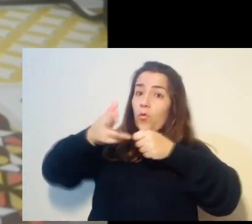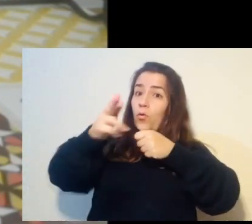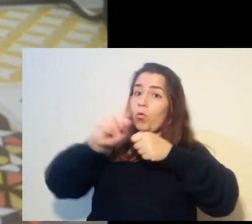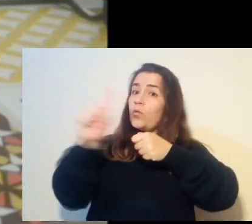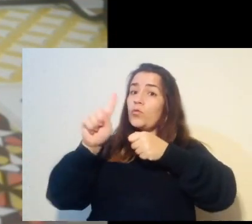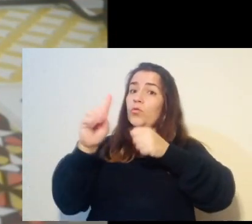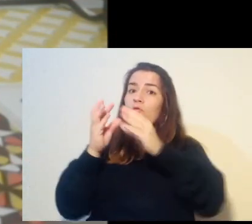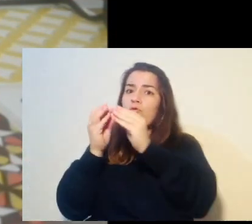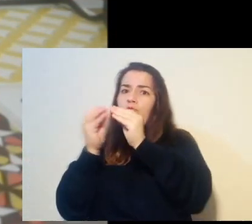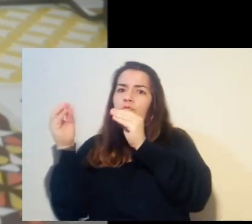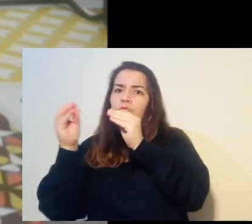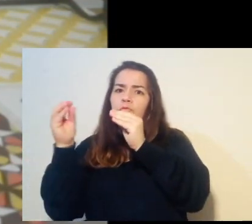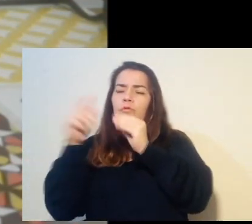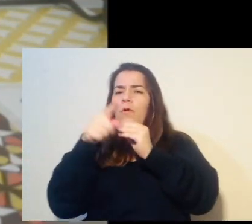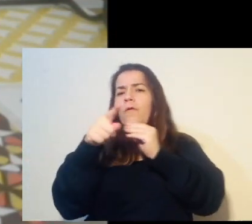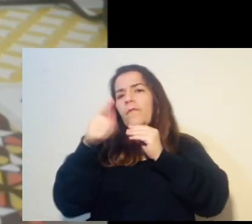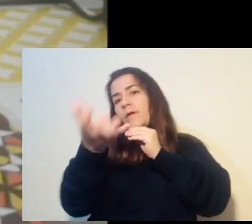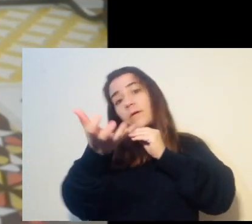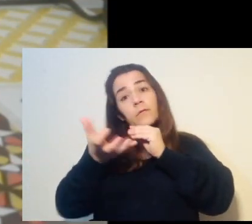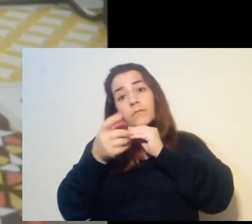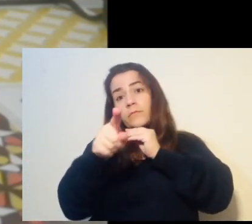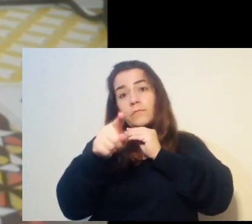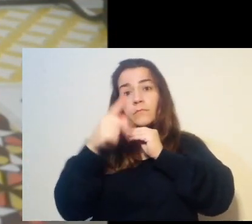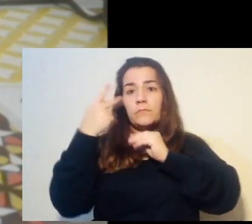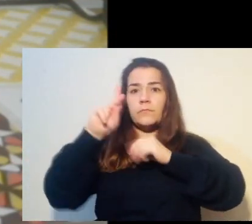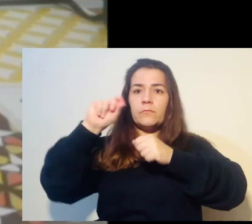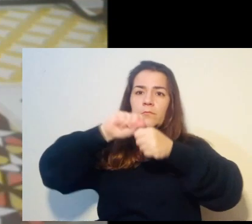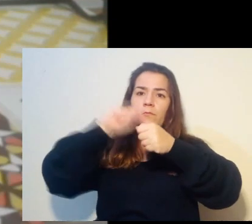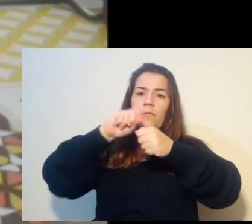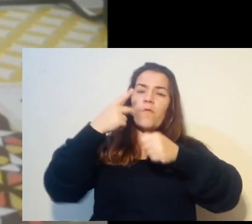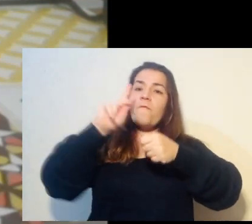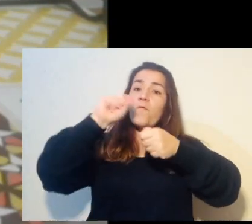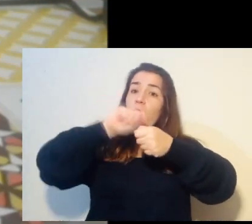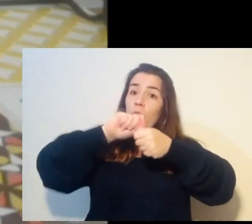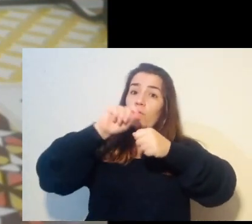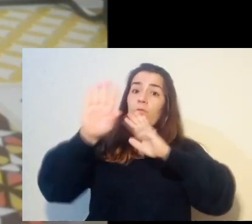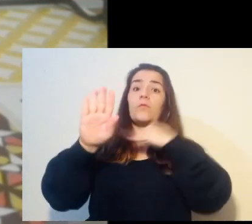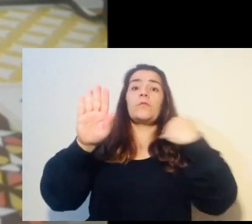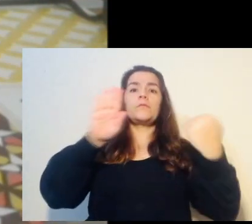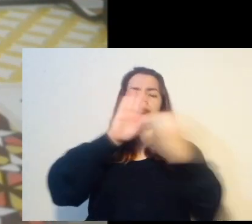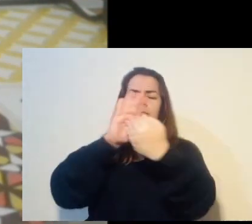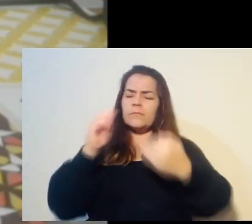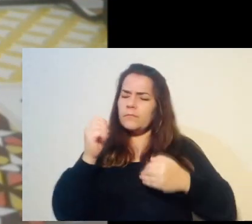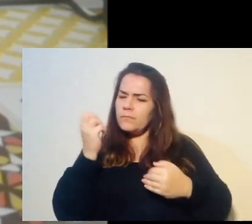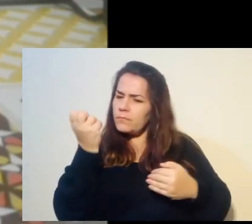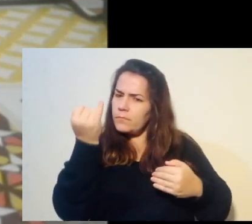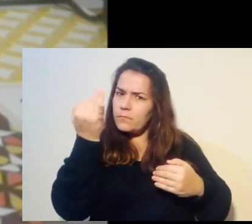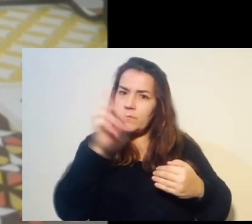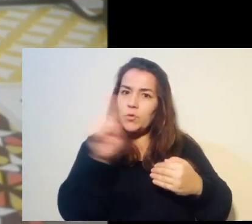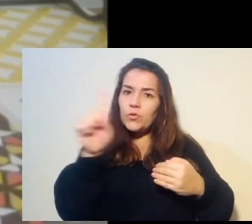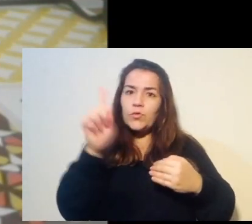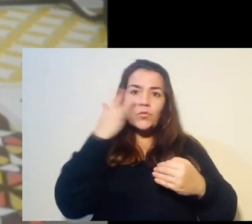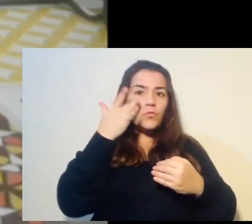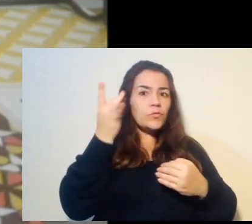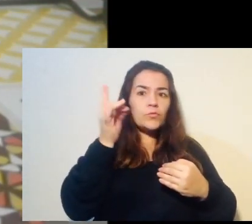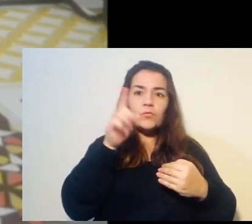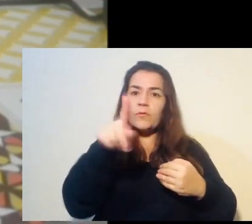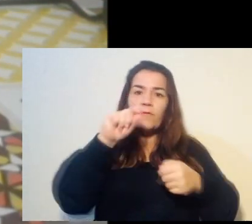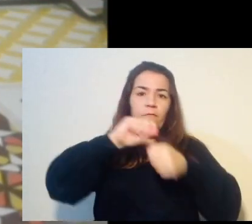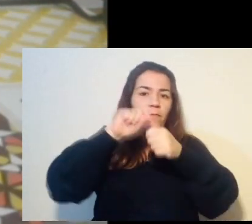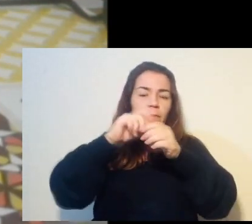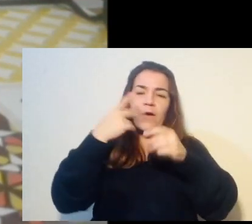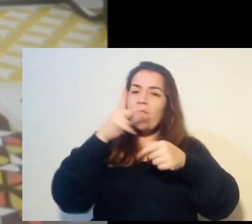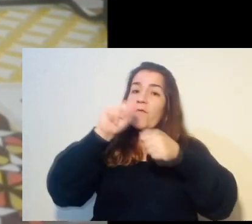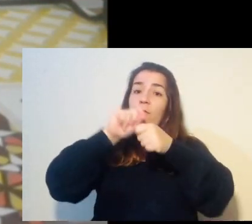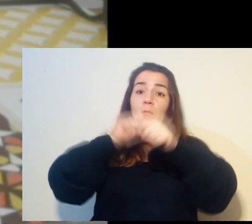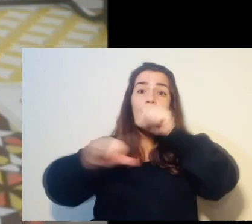pode cortar essa parte para não ficar sobrando, aí vai de quem quiser, né? Mas a partir do momento que a gente calculou, não é